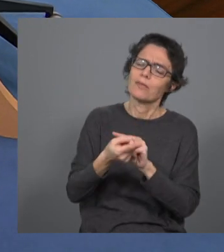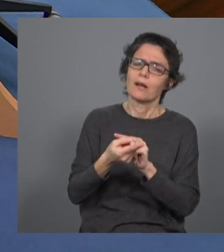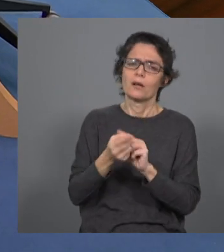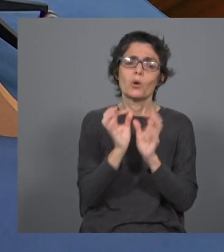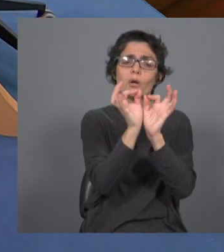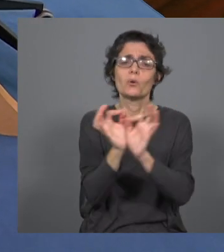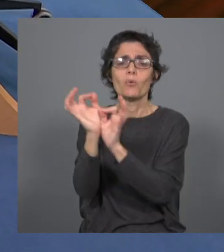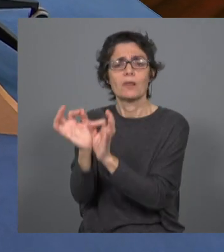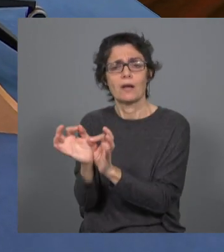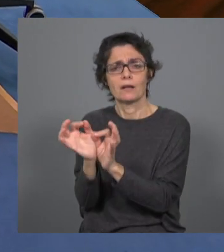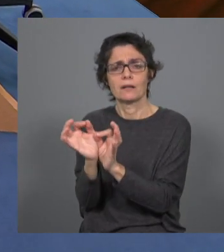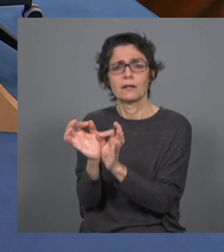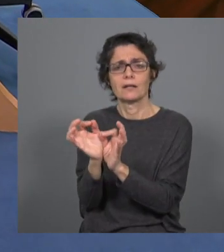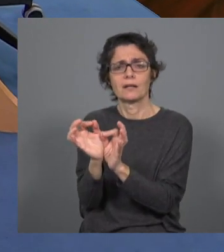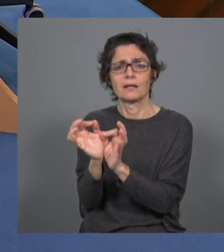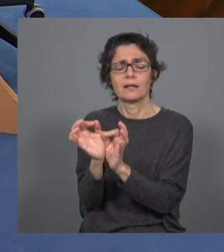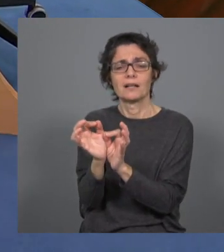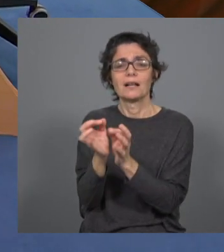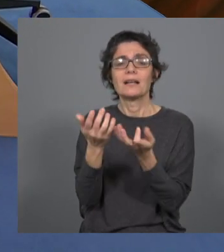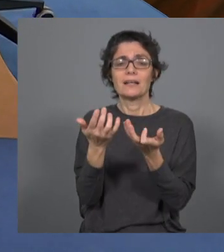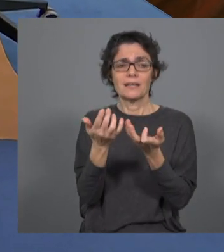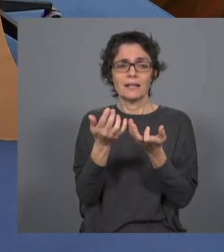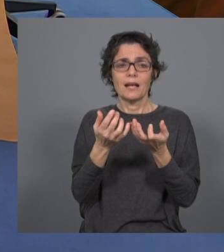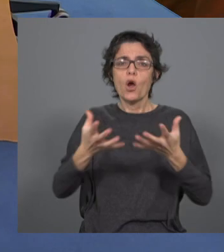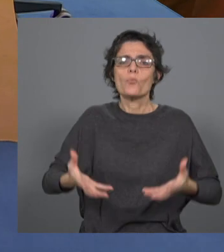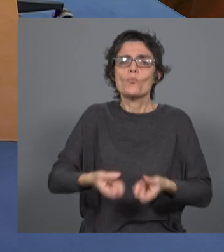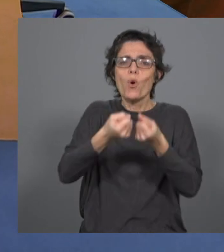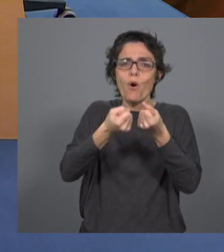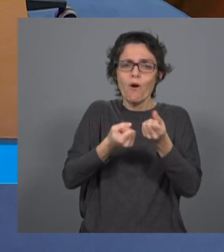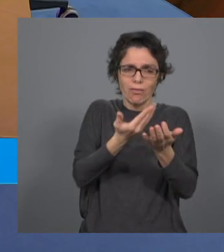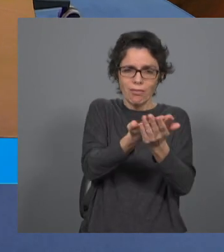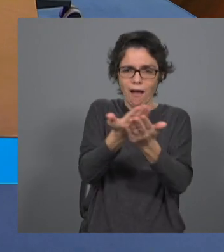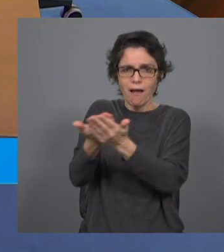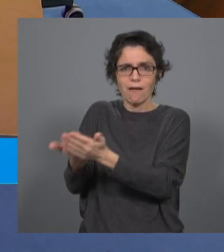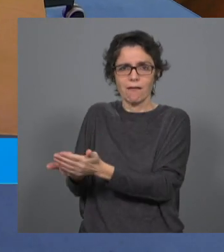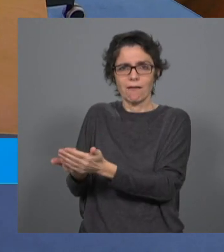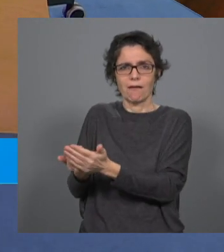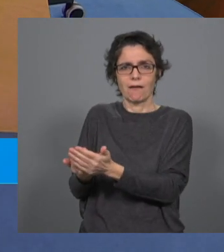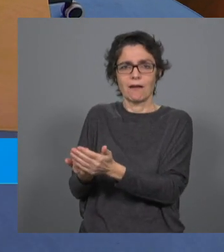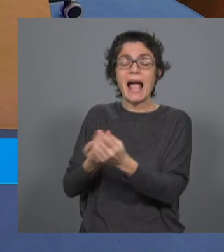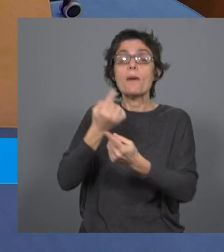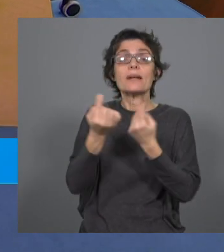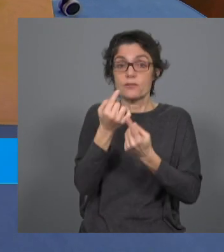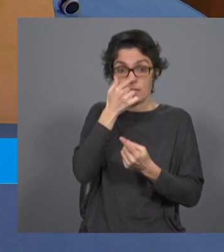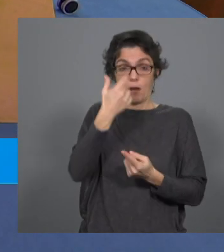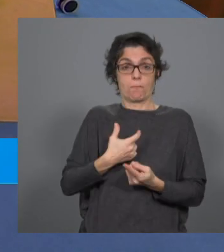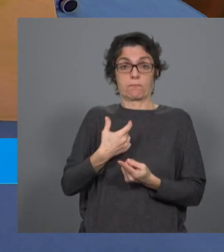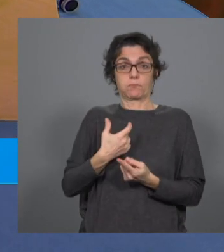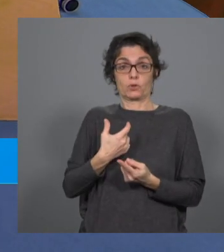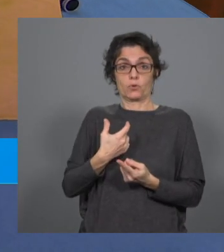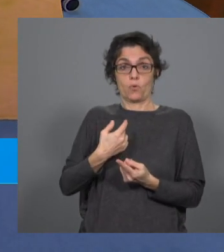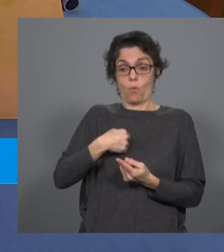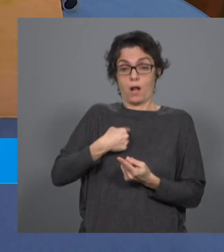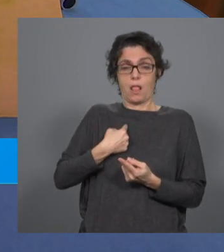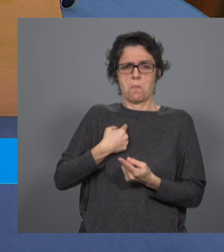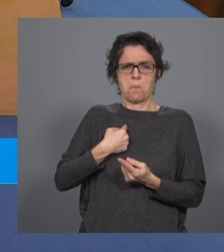E não é pelas suas ações que Deus castiga. Às vezes é a pessoa que se condena a ela própria pelo que faz. Não é? Exatamente. E